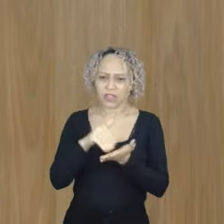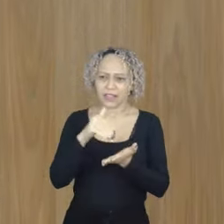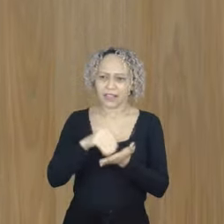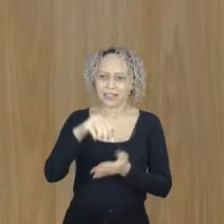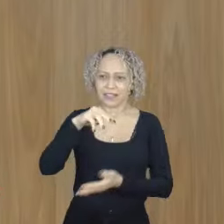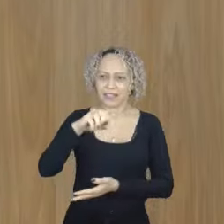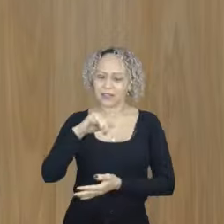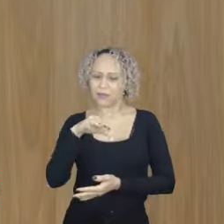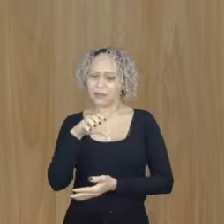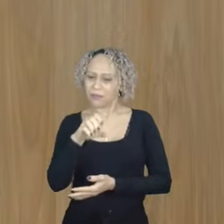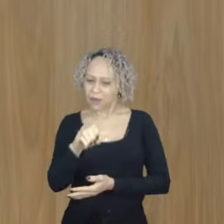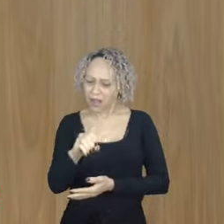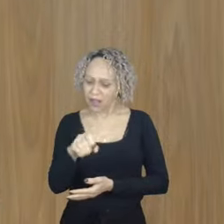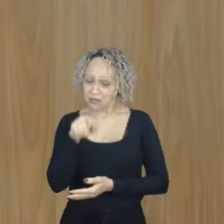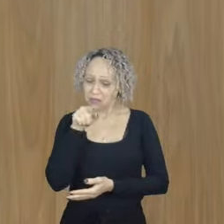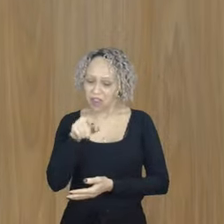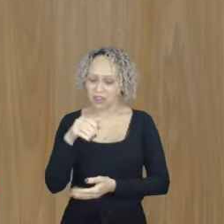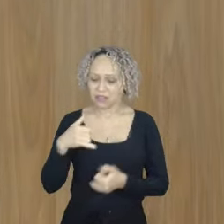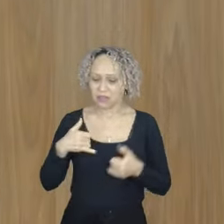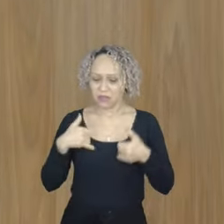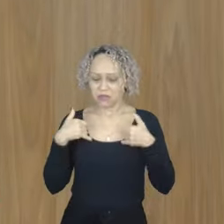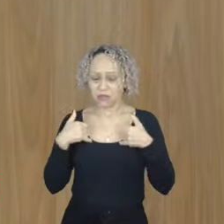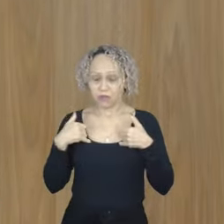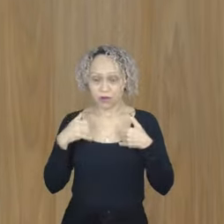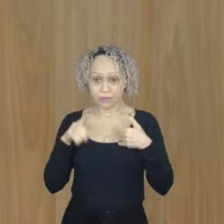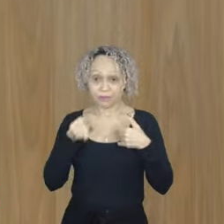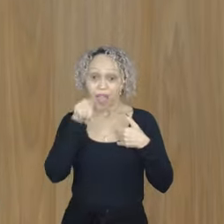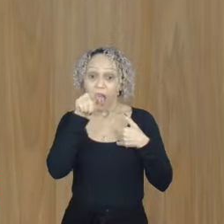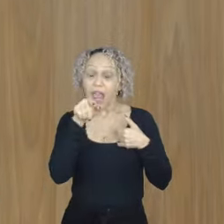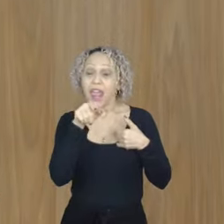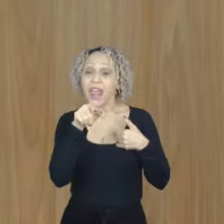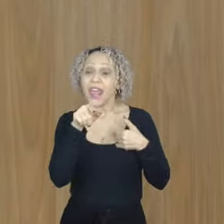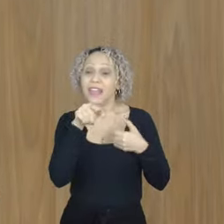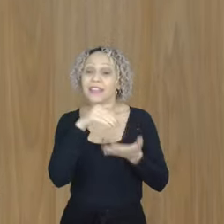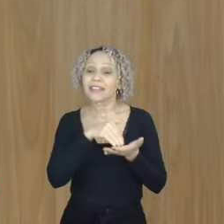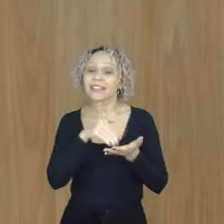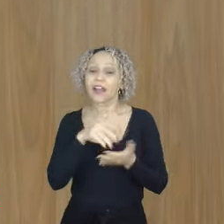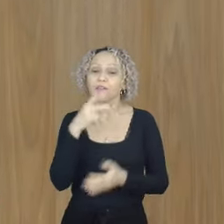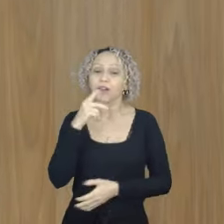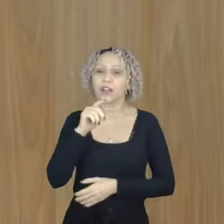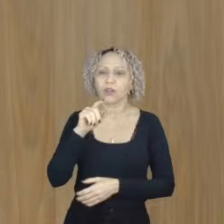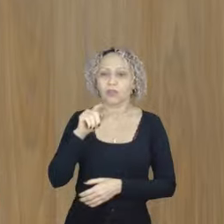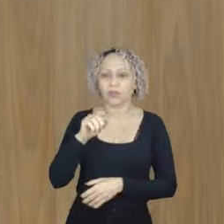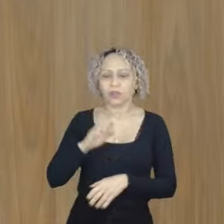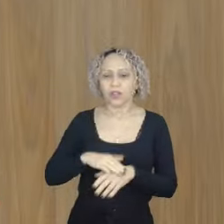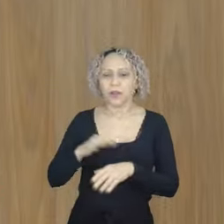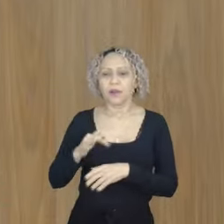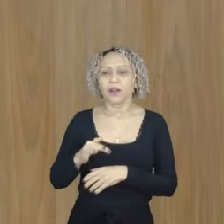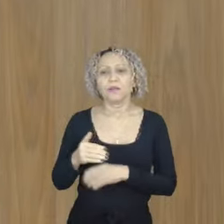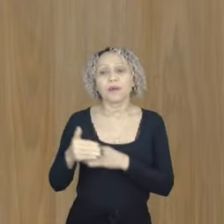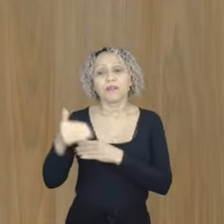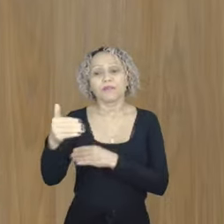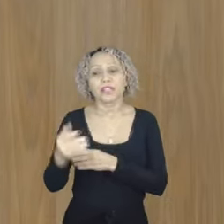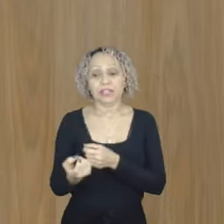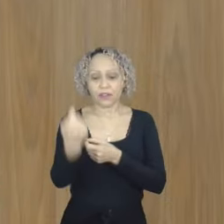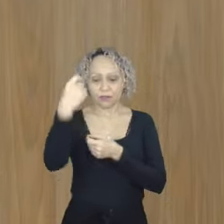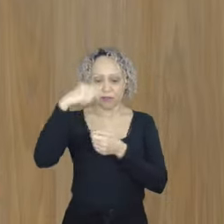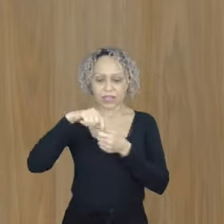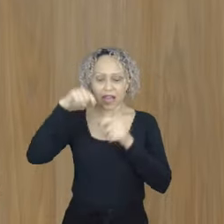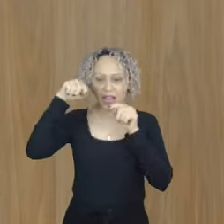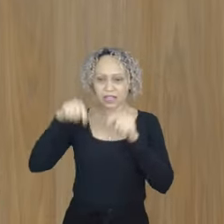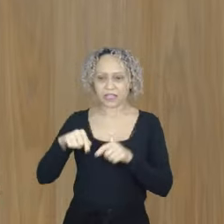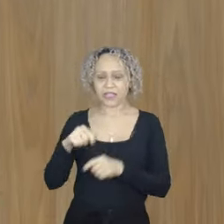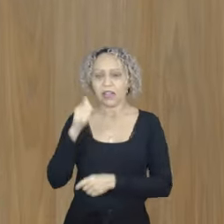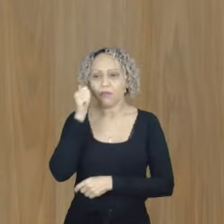estamos aqui todos os dias. Márcio diz que da próxima vez volta aqui no estúdio. Muito bom conversar com ele também. Marcelo Brasileiro Dias, de